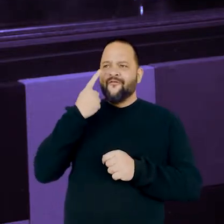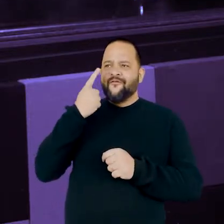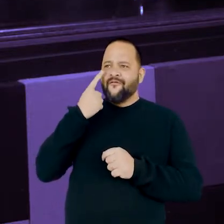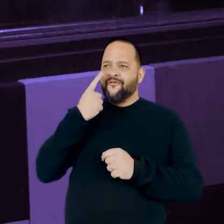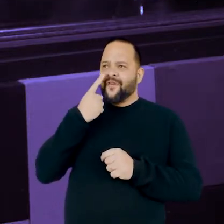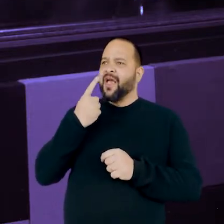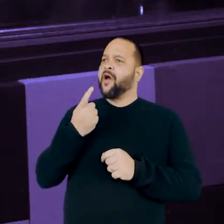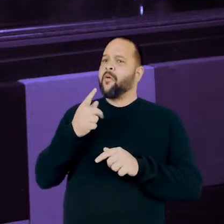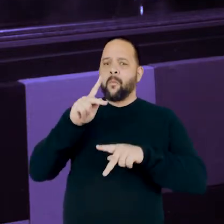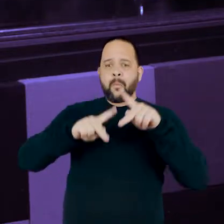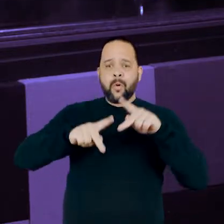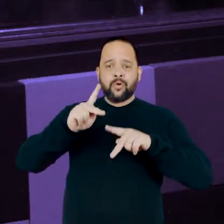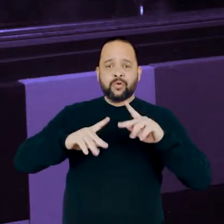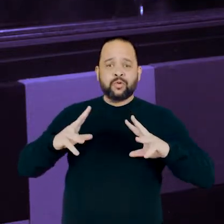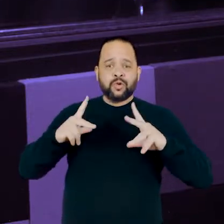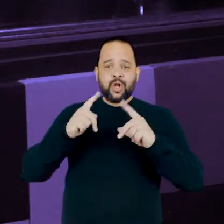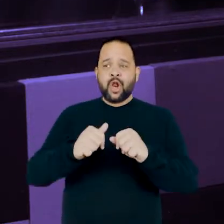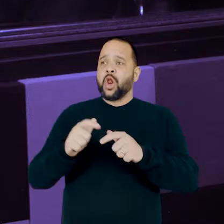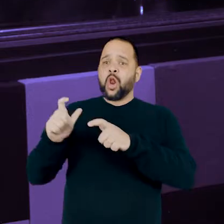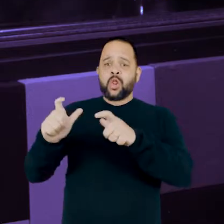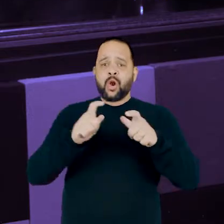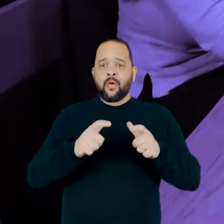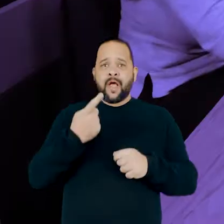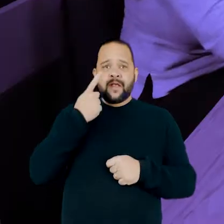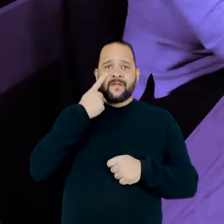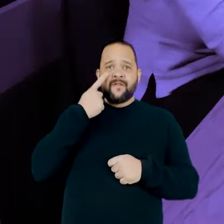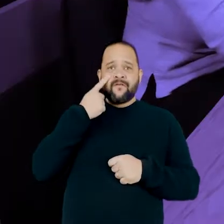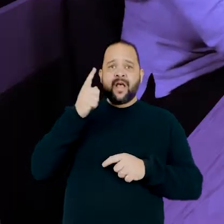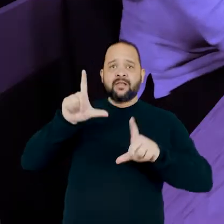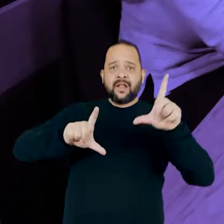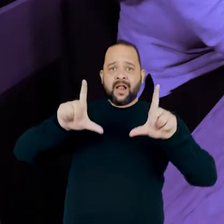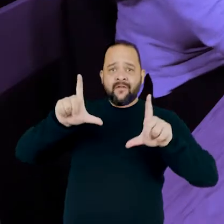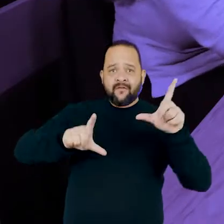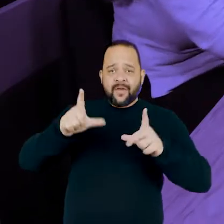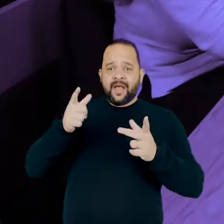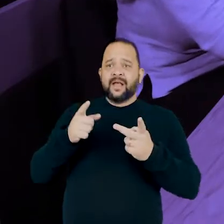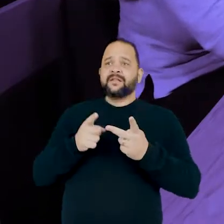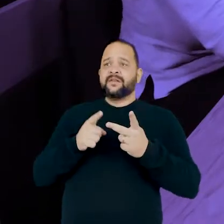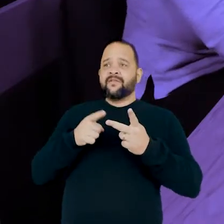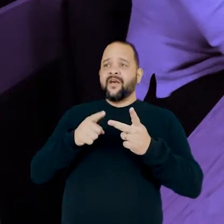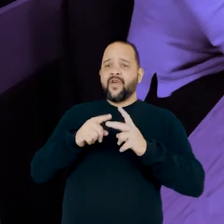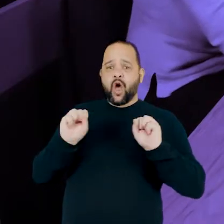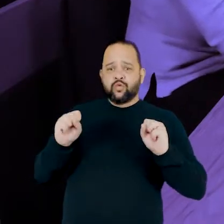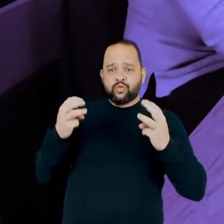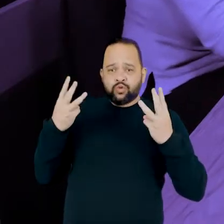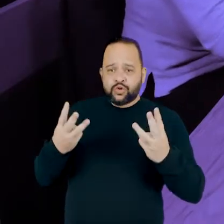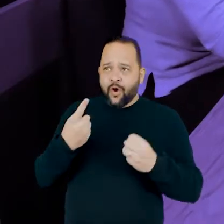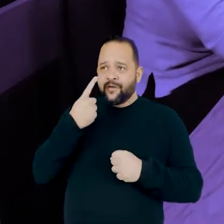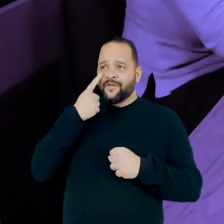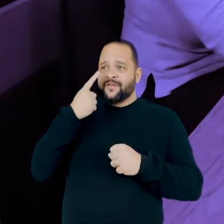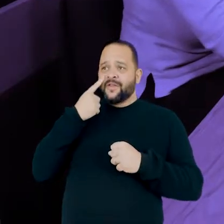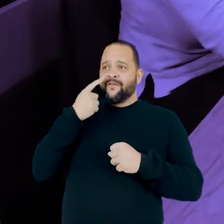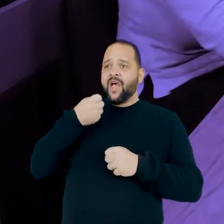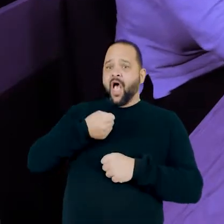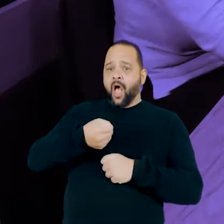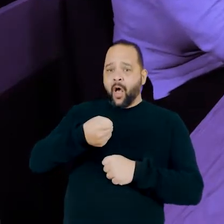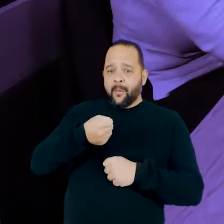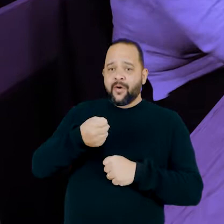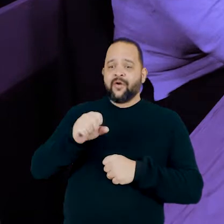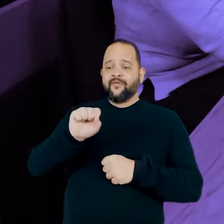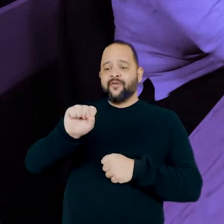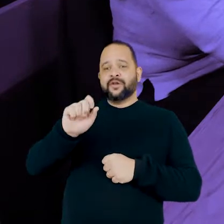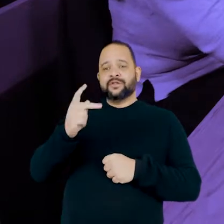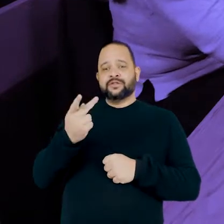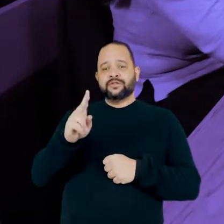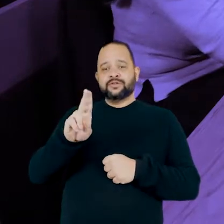começa a reparar. E você começa a ver Shure em tudo. Em tudo. Você liga a TV, você vê um Shure. Você vai assistir um show, você vê um Shure.